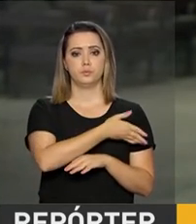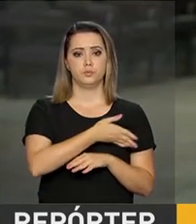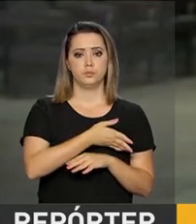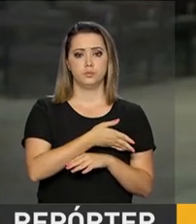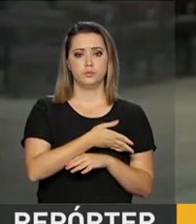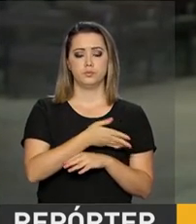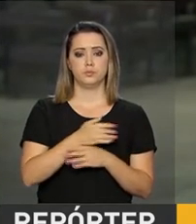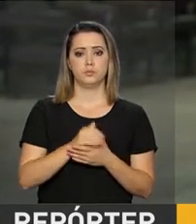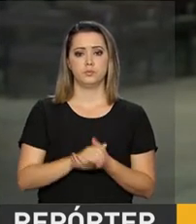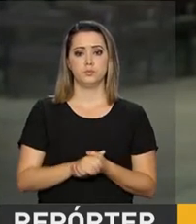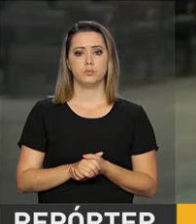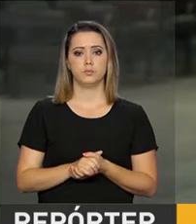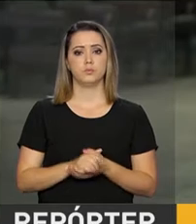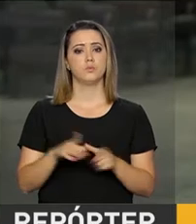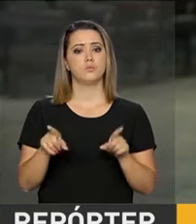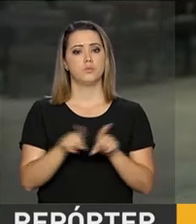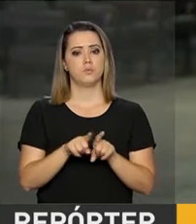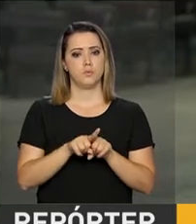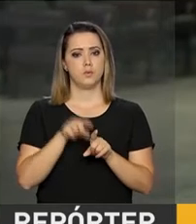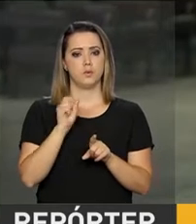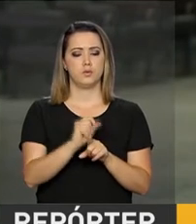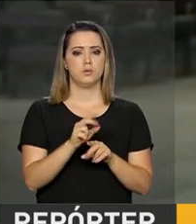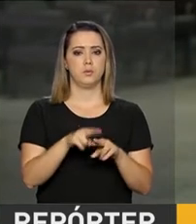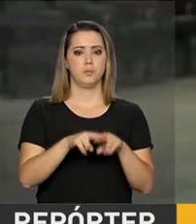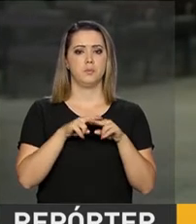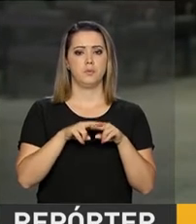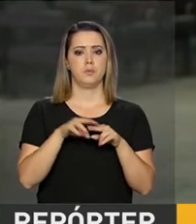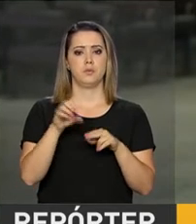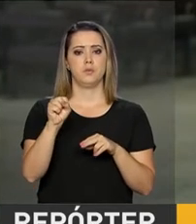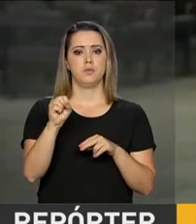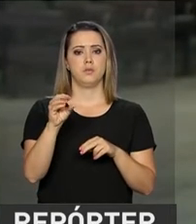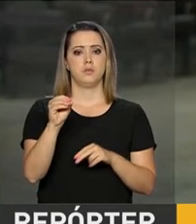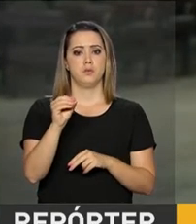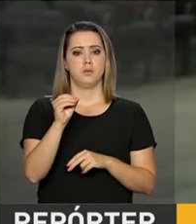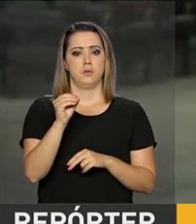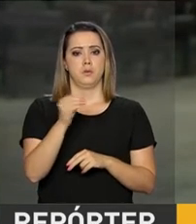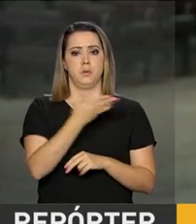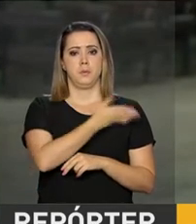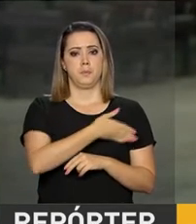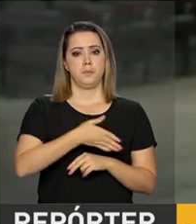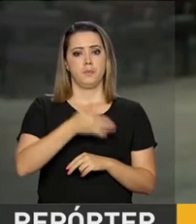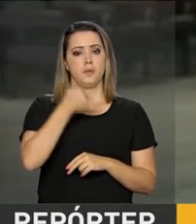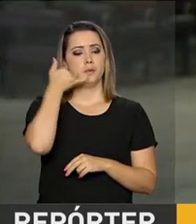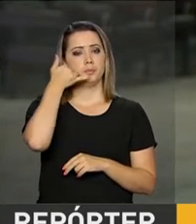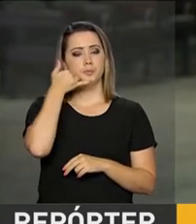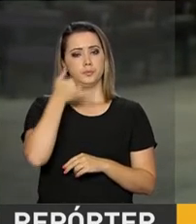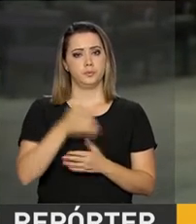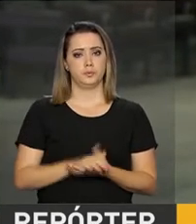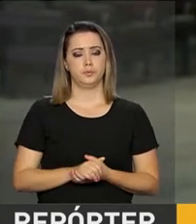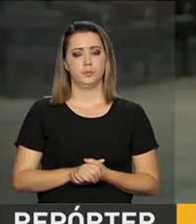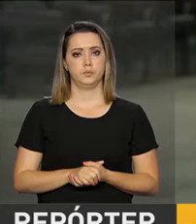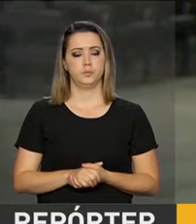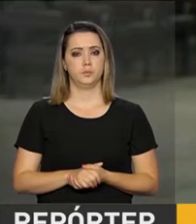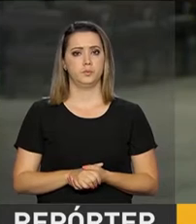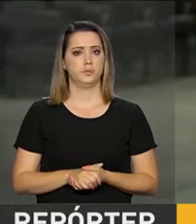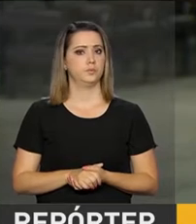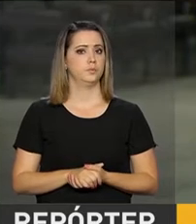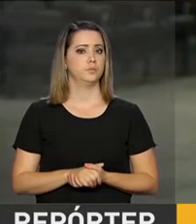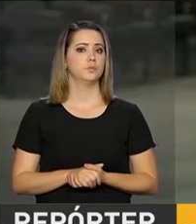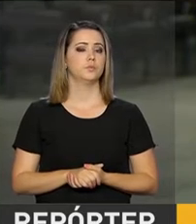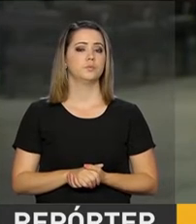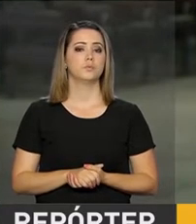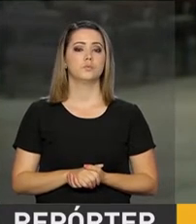aparece aí na nossa tela e também pelo número 10 800 702 1111